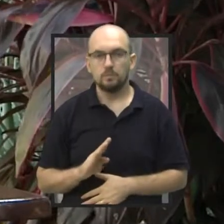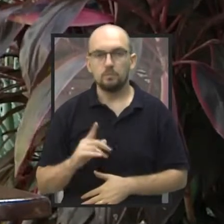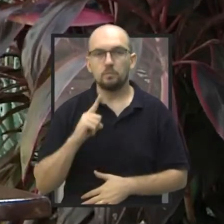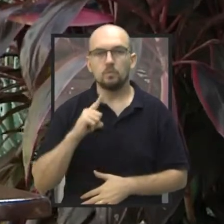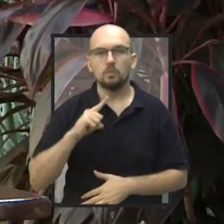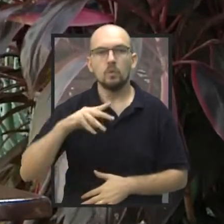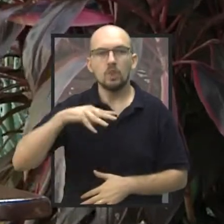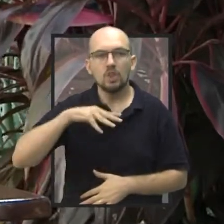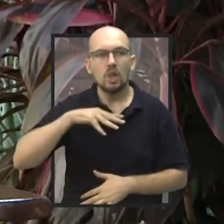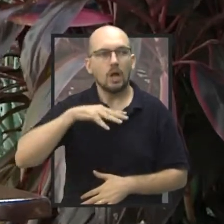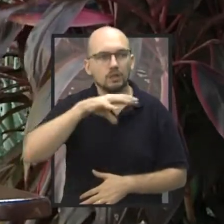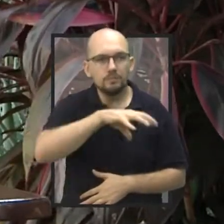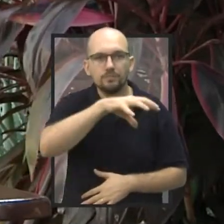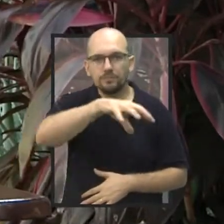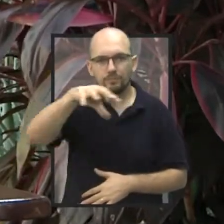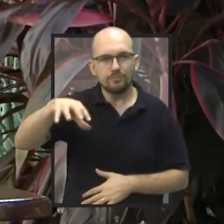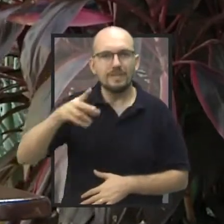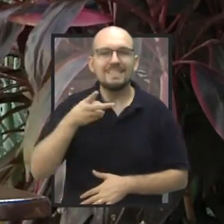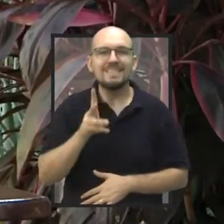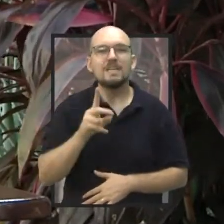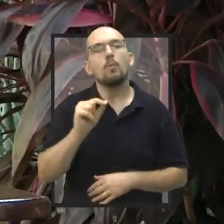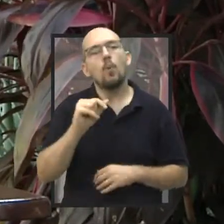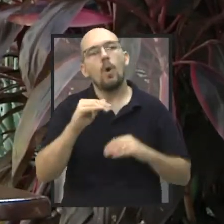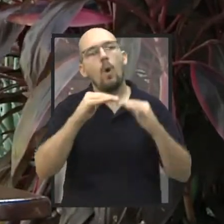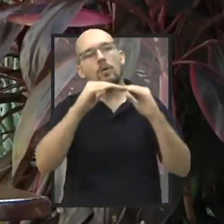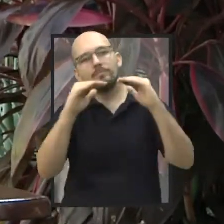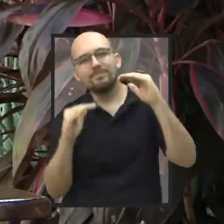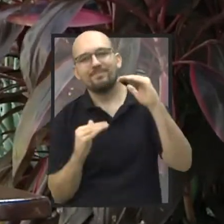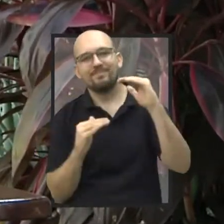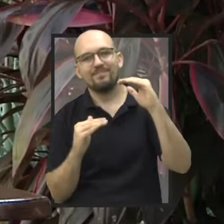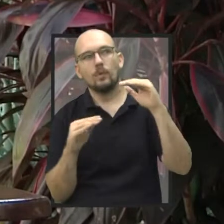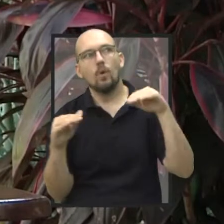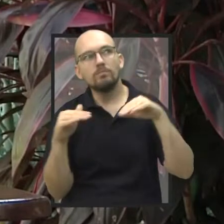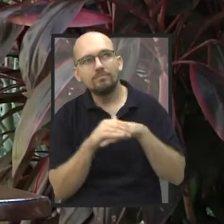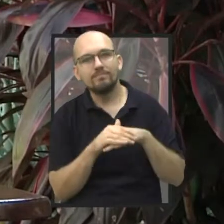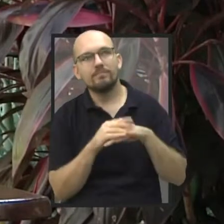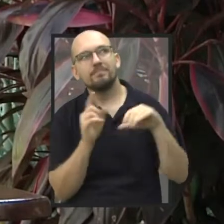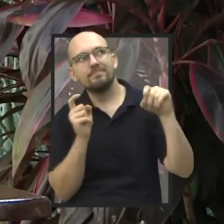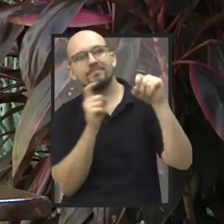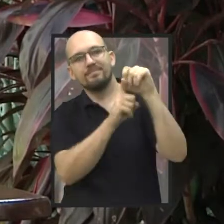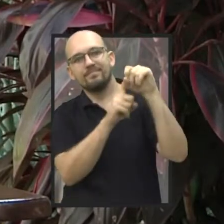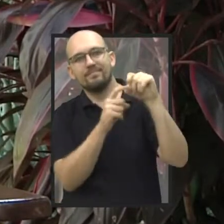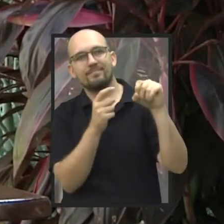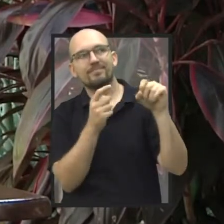os municípios sempre foram subordinados, não eram autônomos.